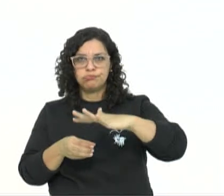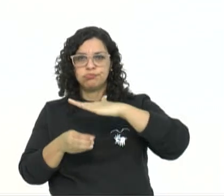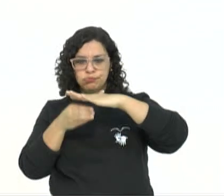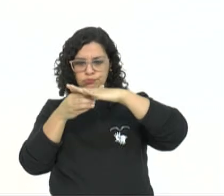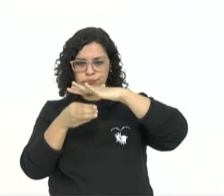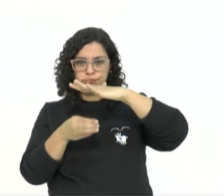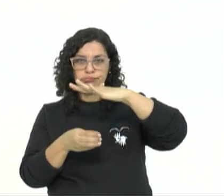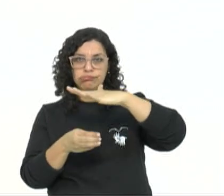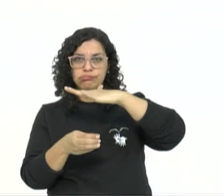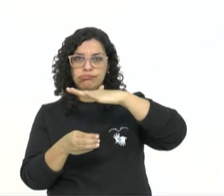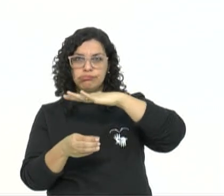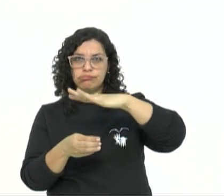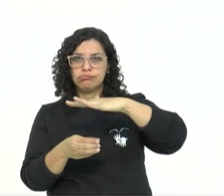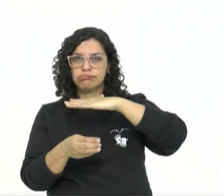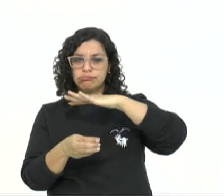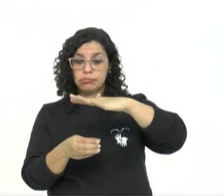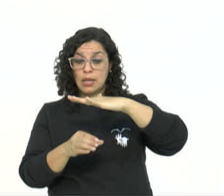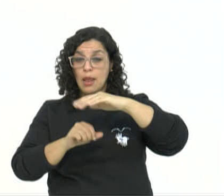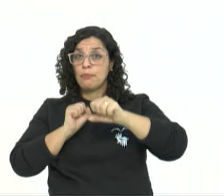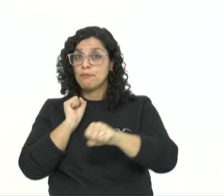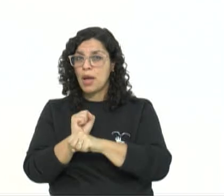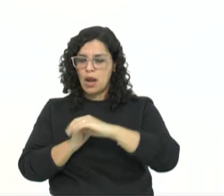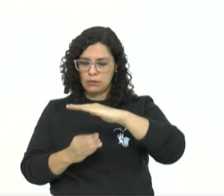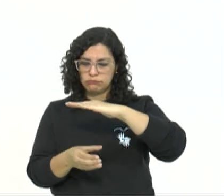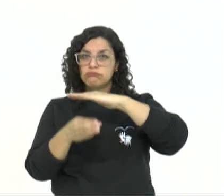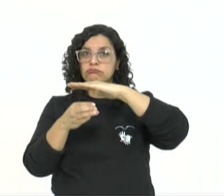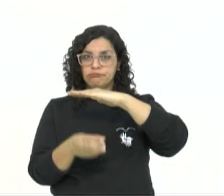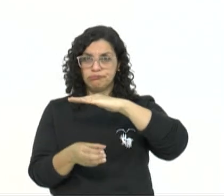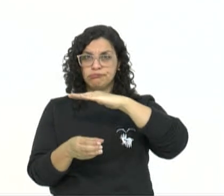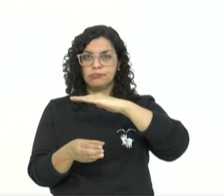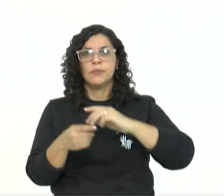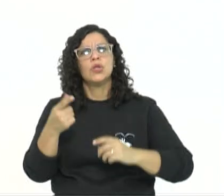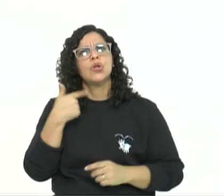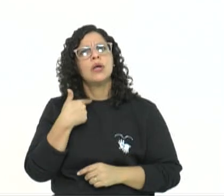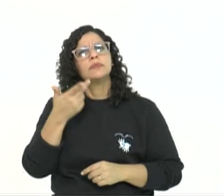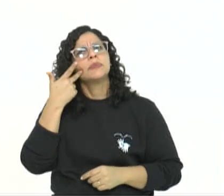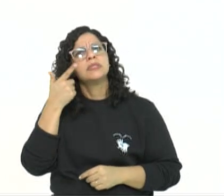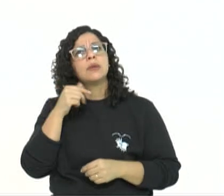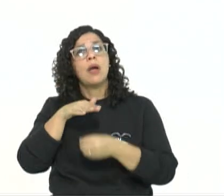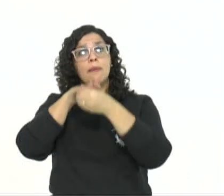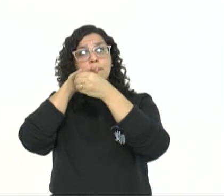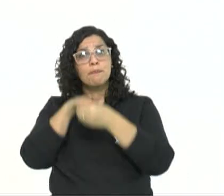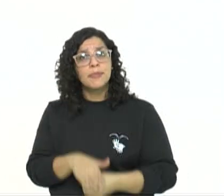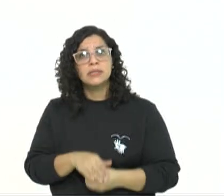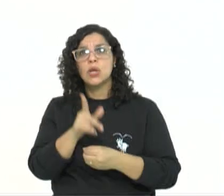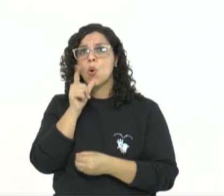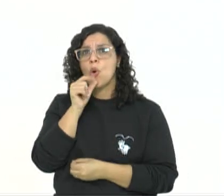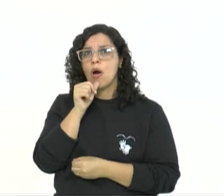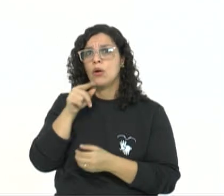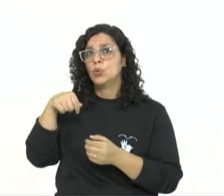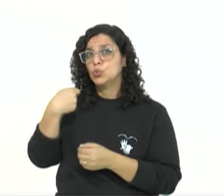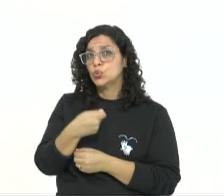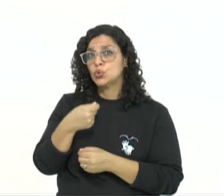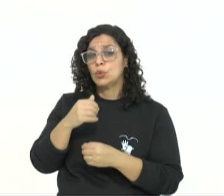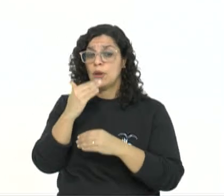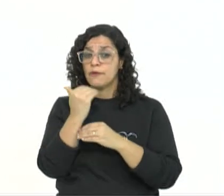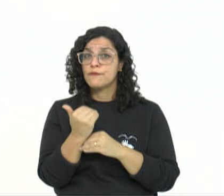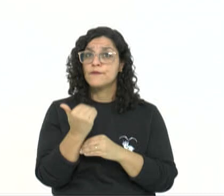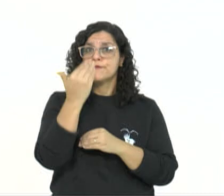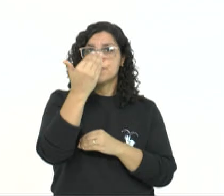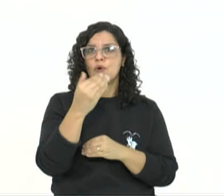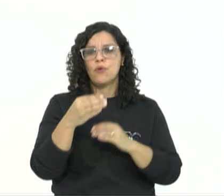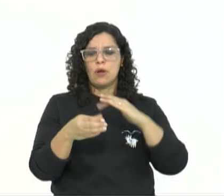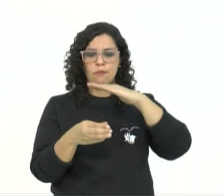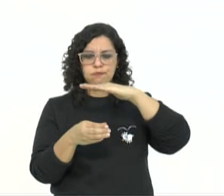quer dizer que não está se movimentando. Podemos afirmar que a pressão exercida pela água na superfície externa da